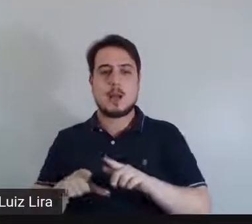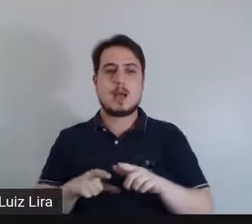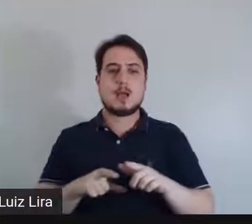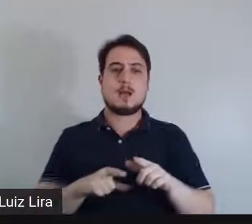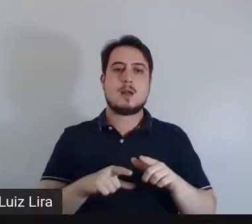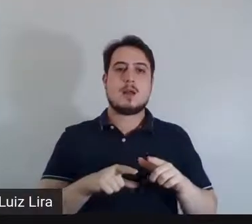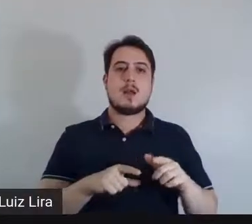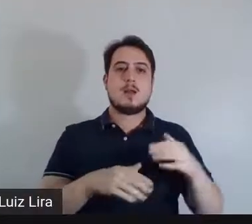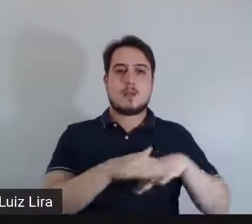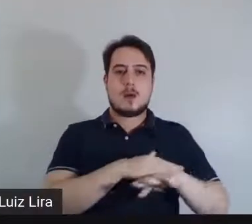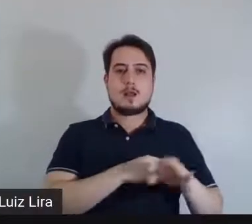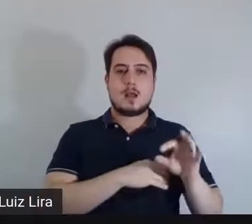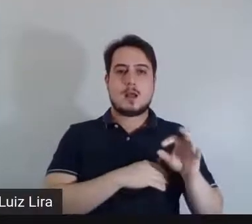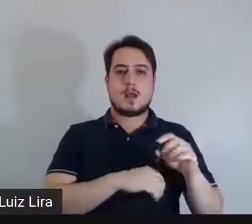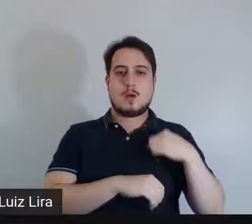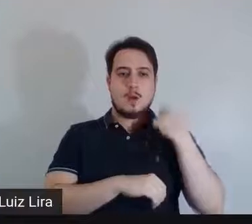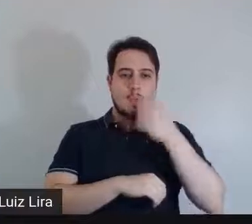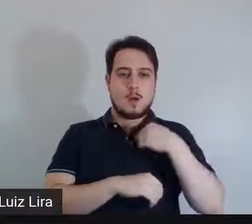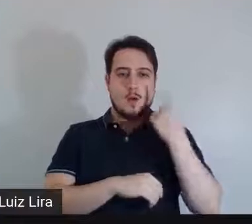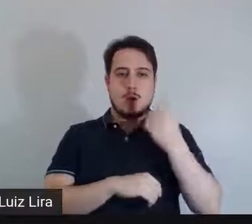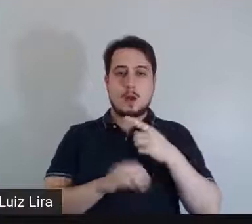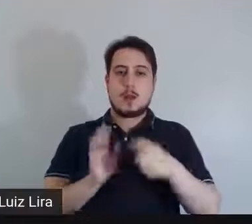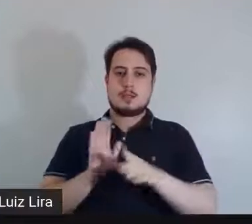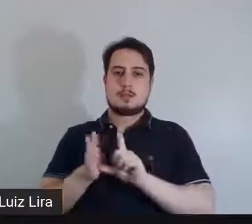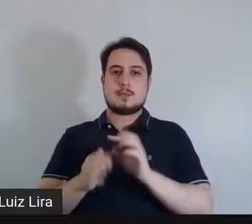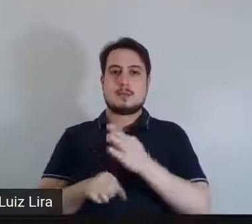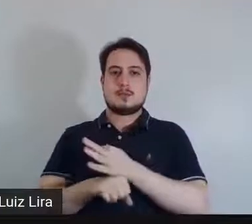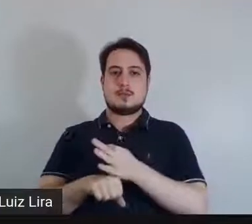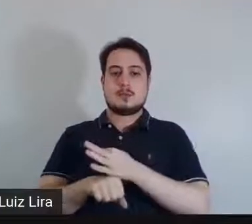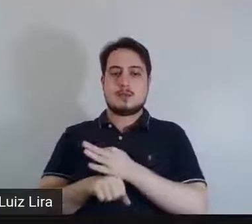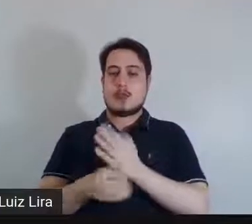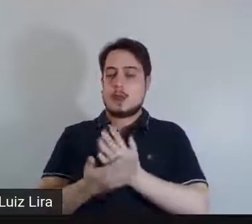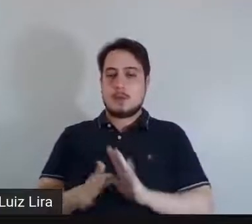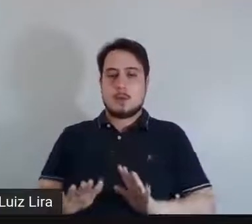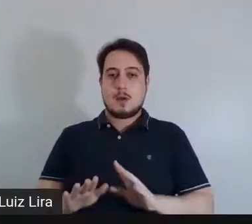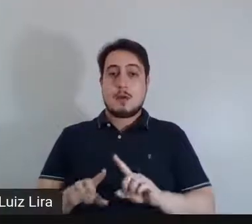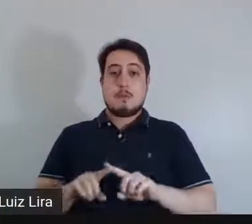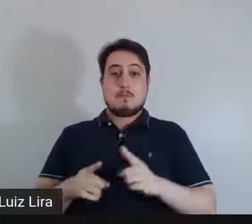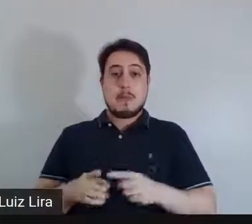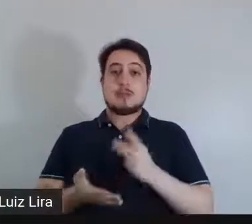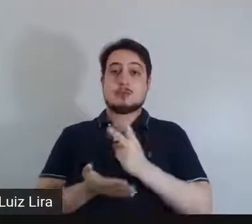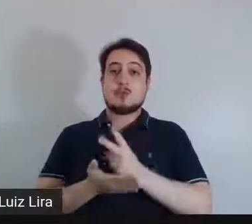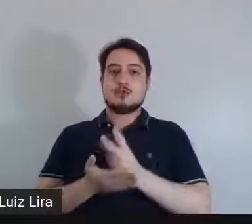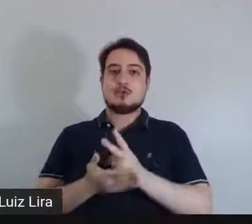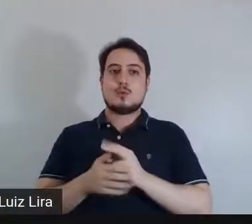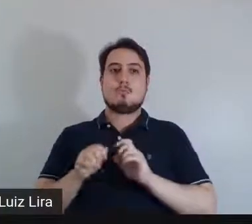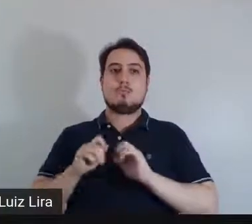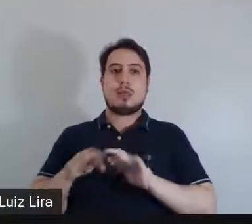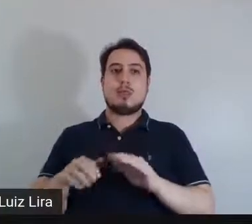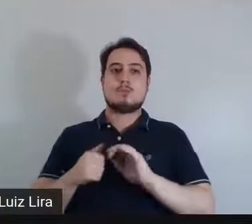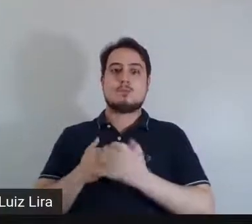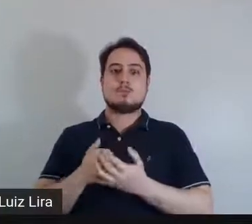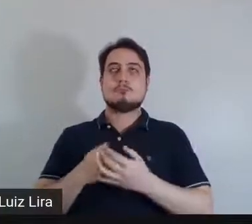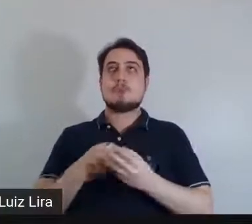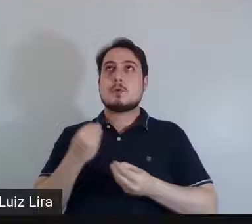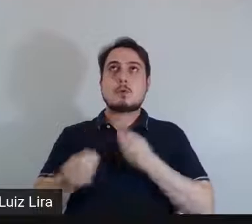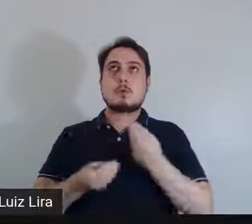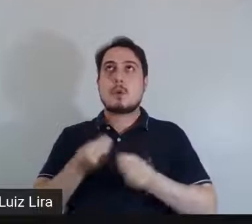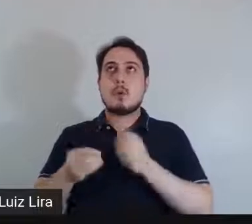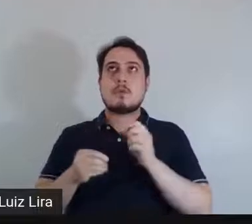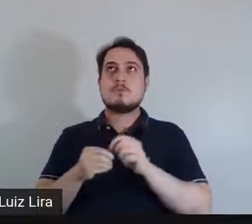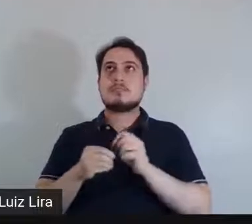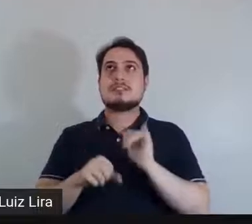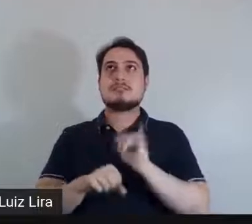antecipação de férias, tudo. Acabei de fazer isso, mas eu continuo na pandemia. Eu não tenho mais nada para fazer das